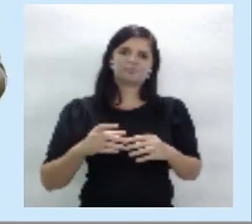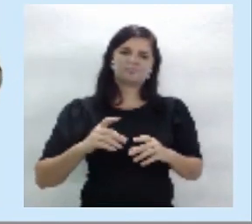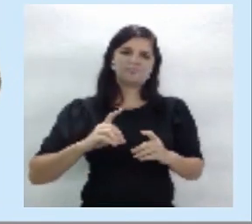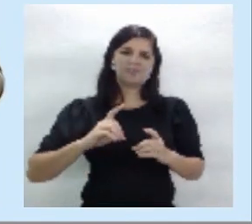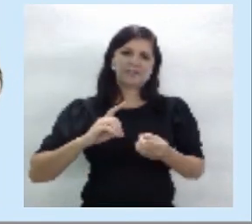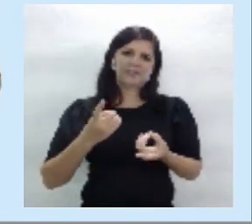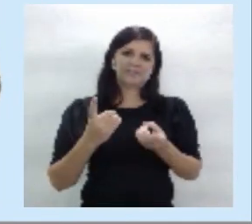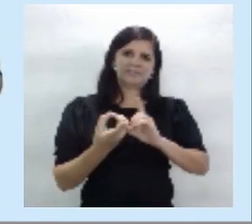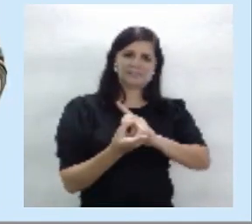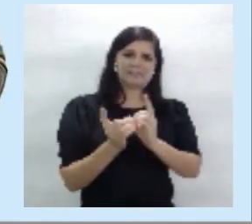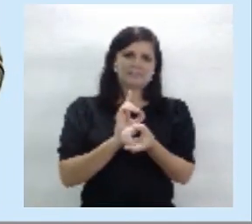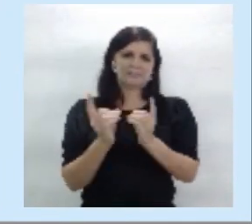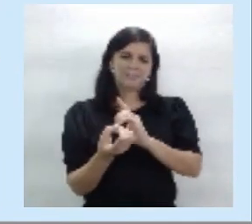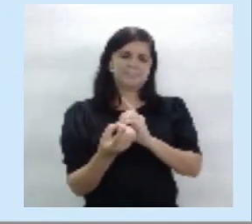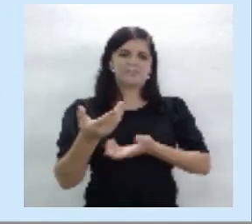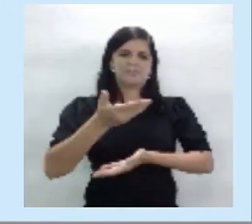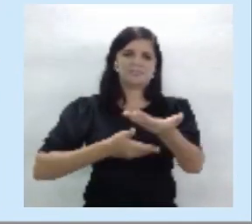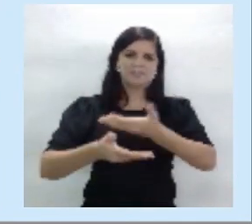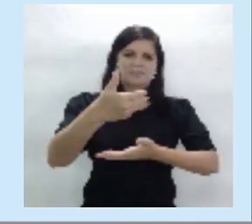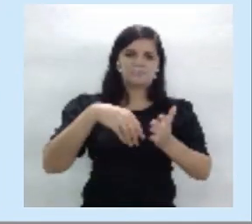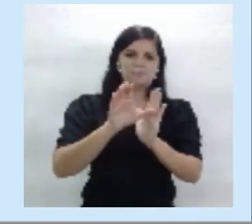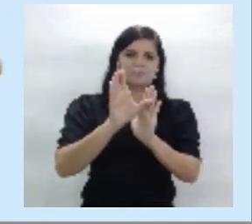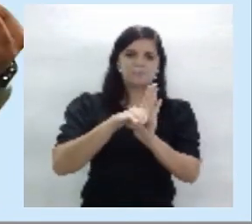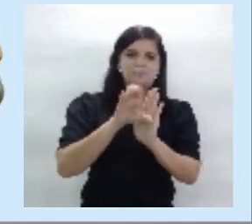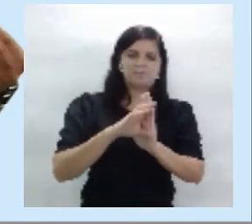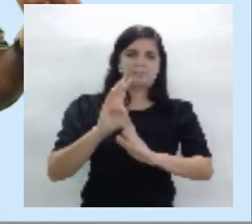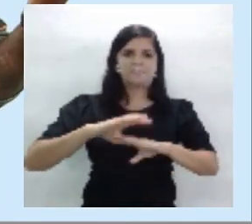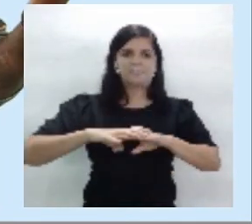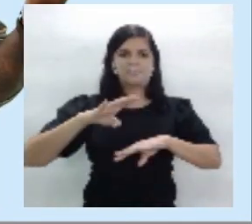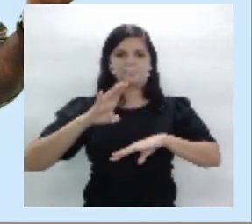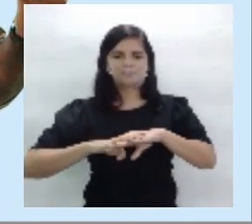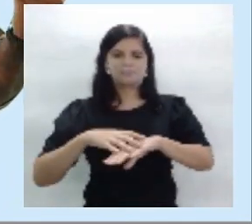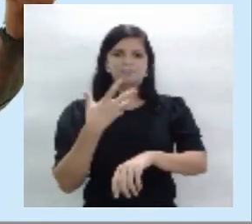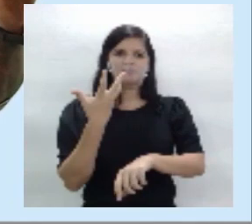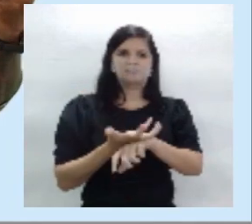essa interação entre alguns conceitos matemáticos, a